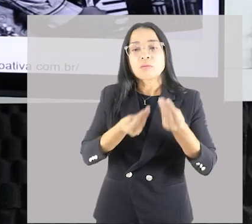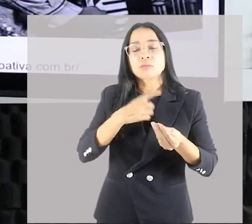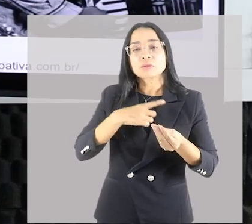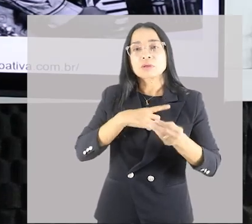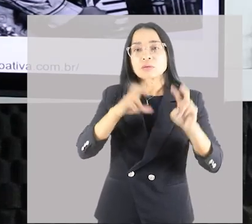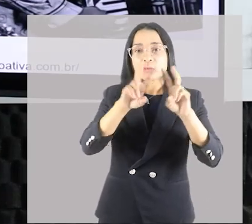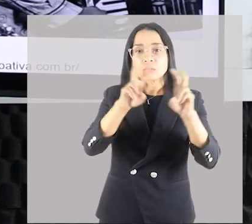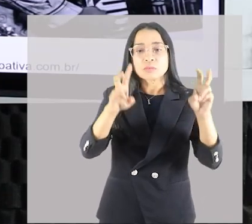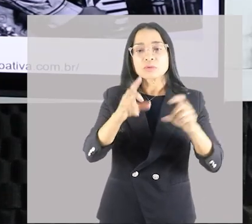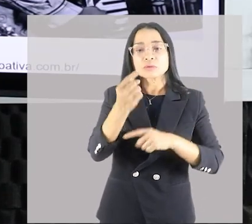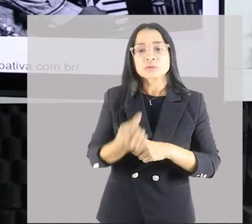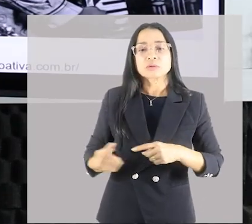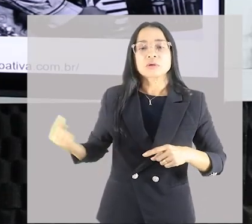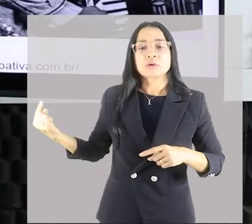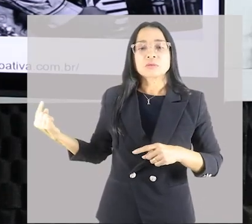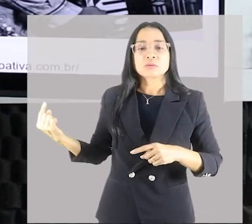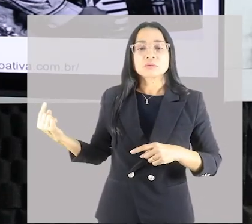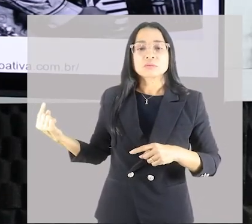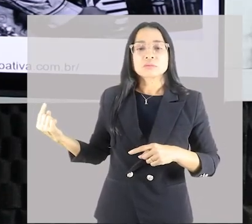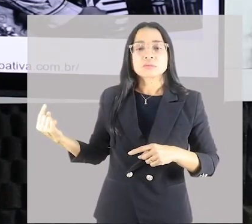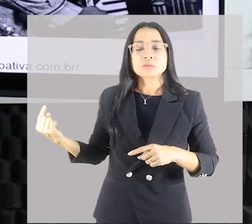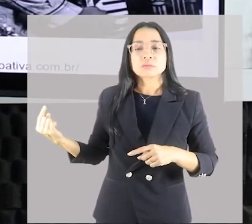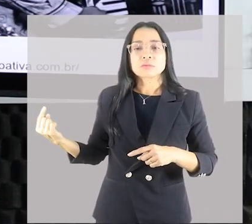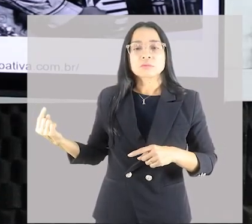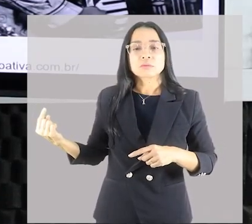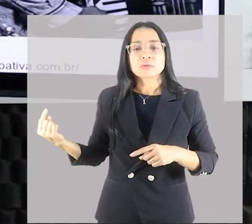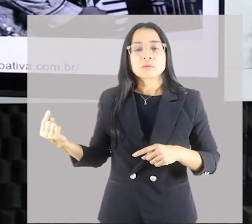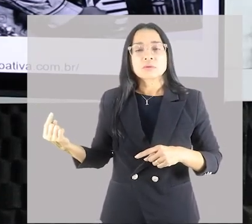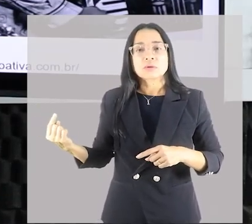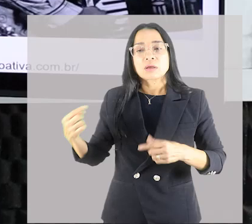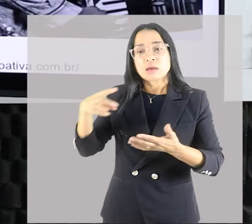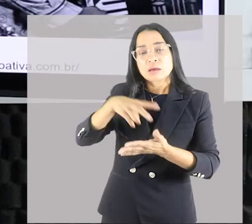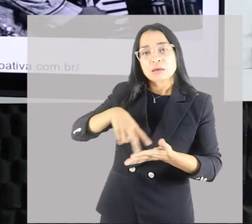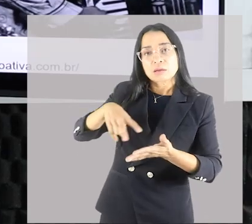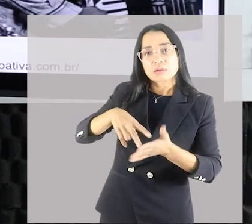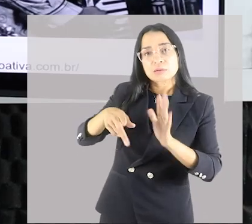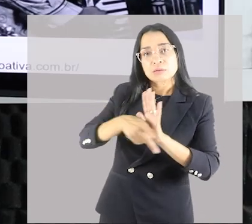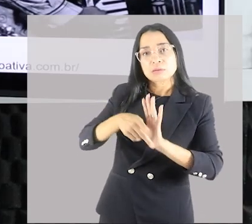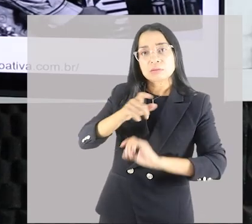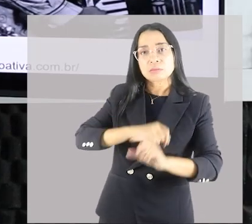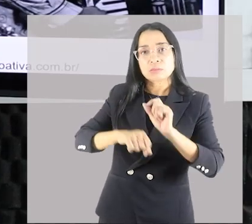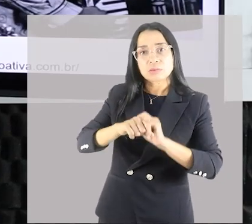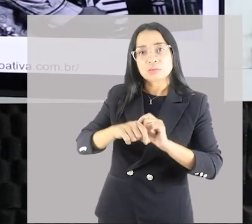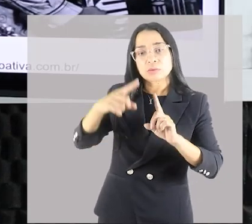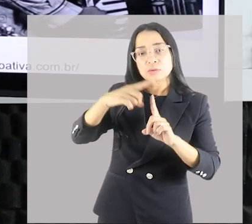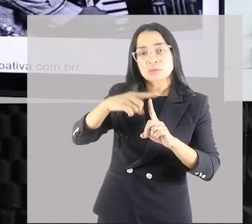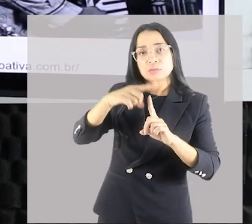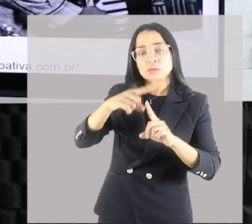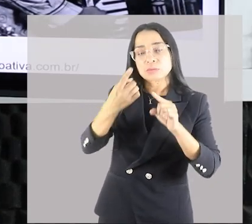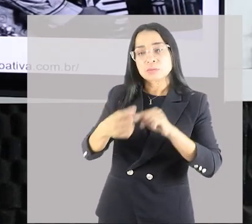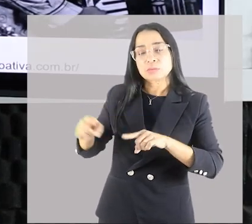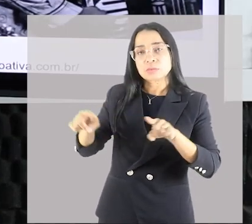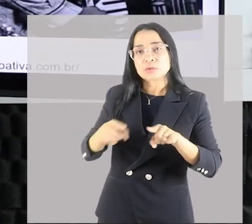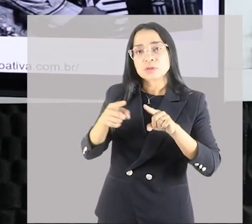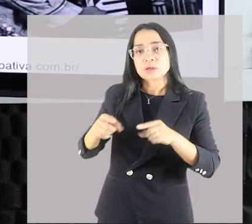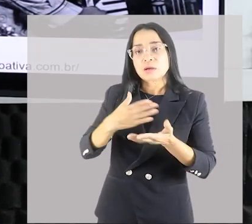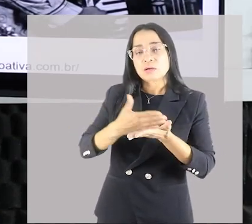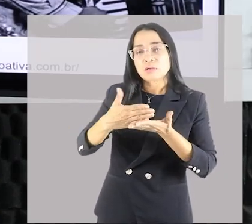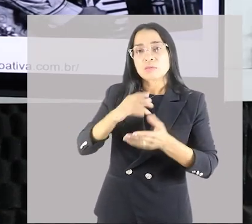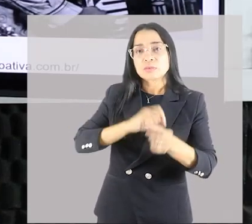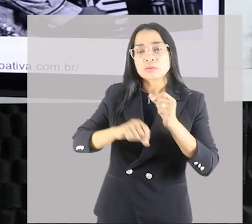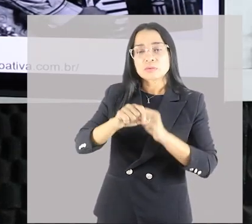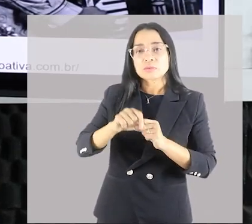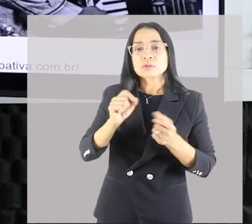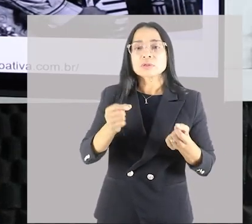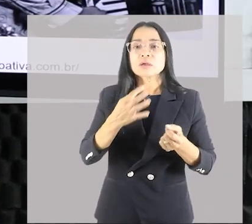de Mané Vito, a dança e aquele estilo musical passou